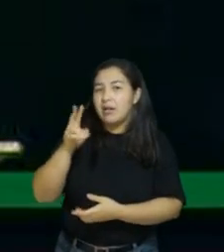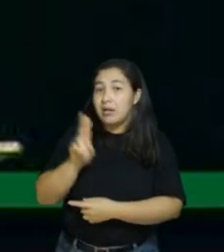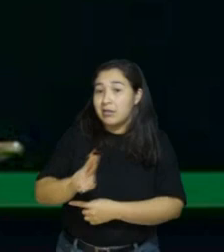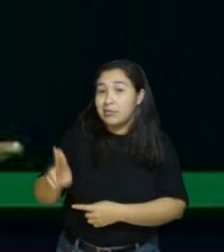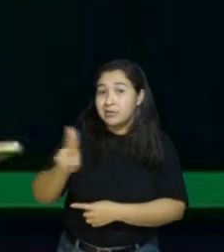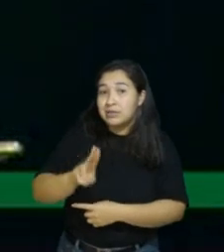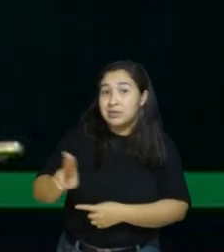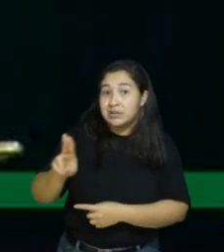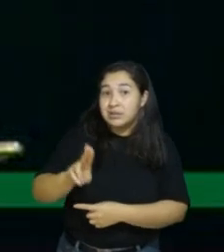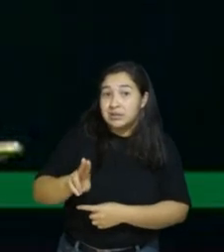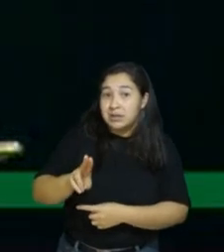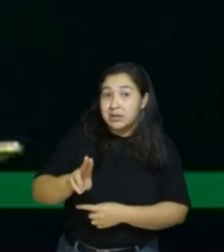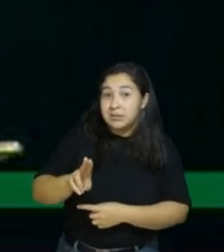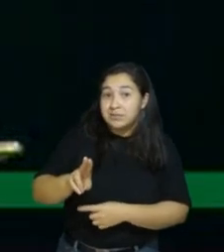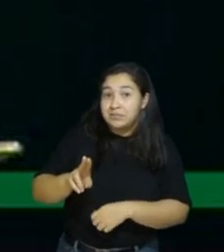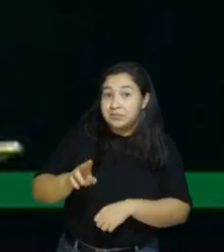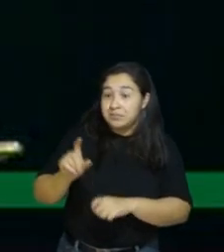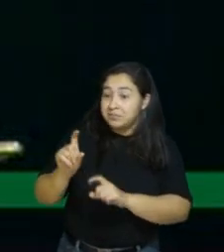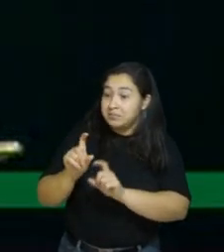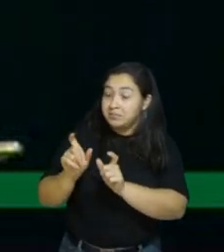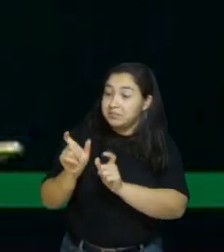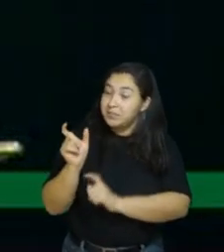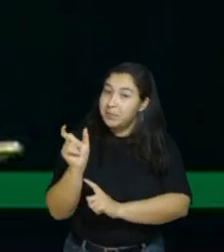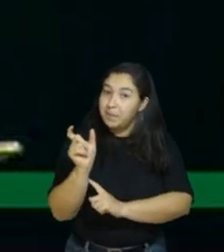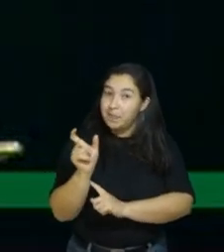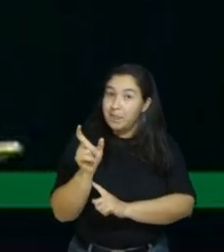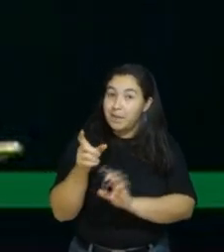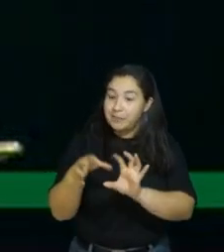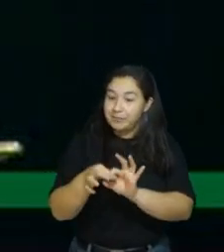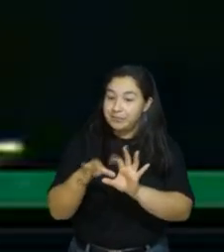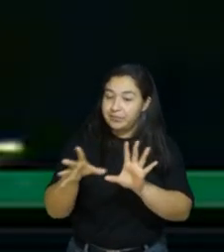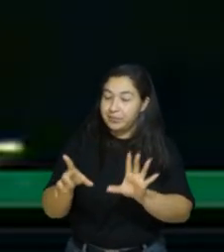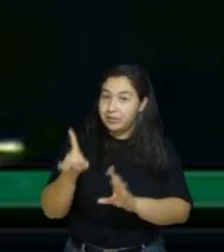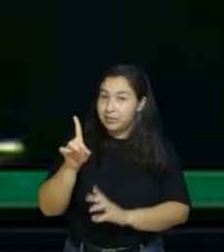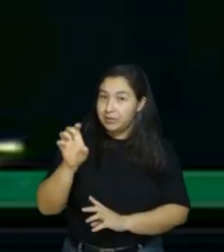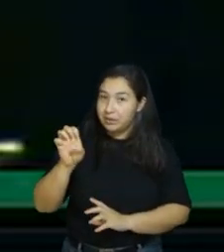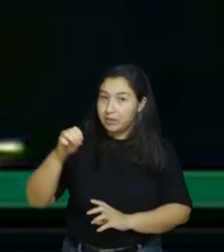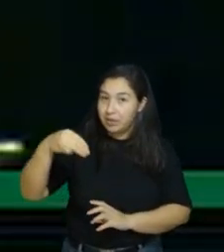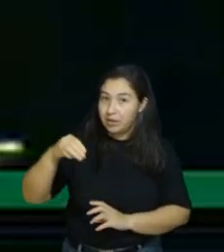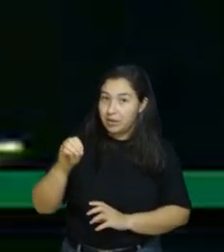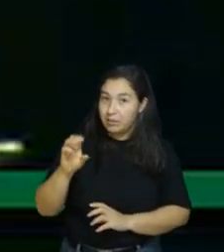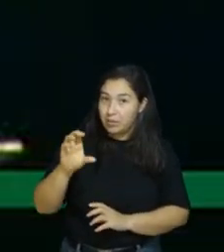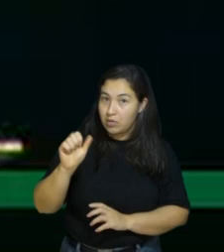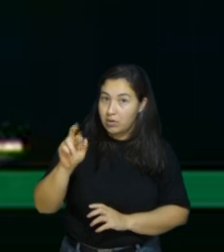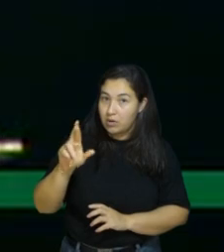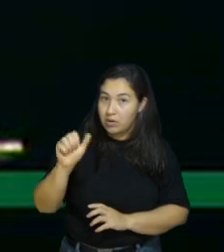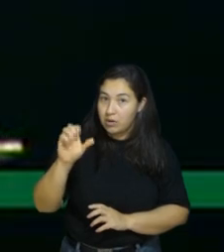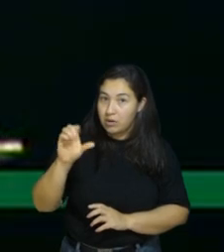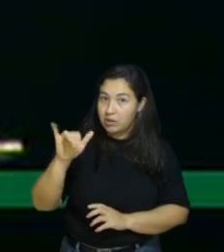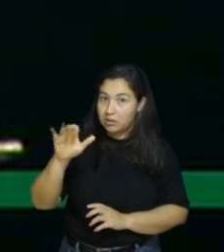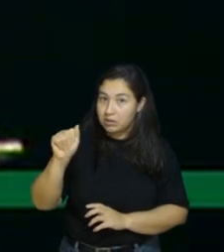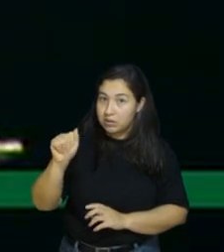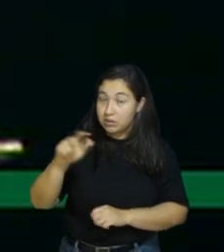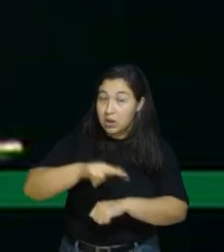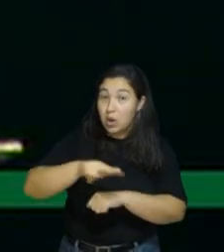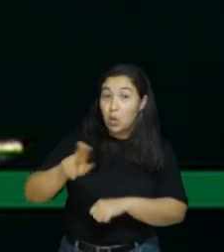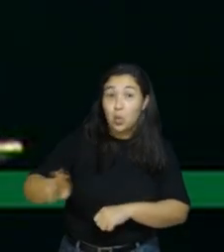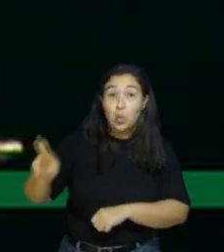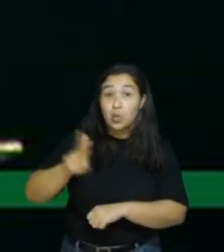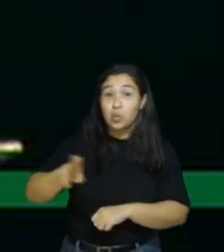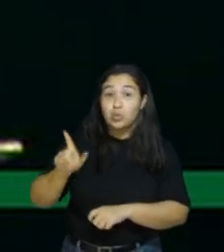muitas vezes até o a palavra democracia usam até mesmo eh palavras